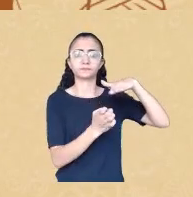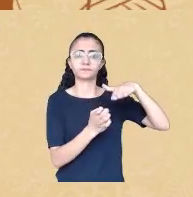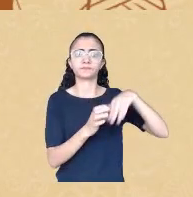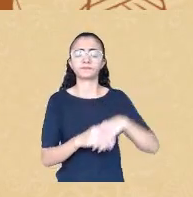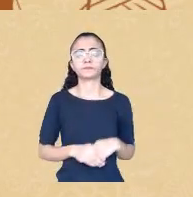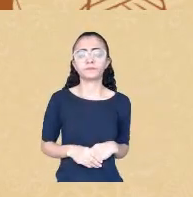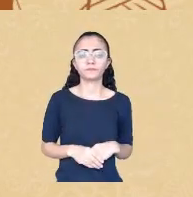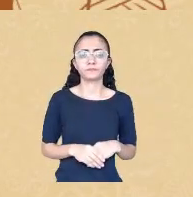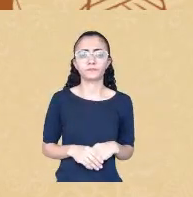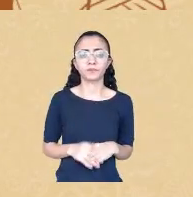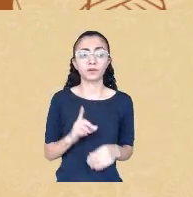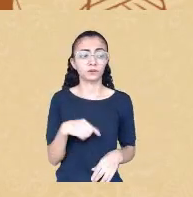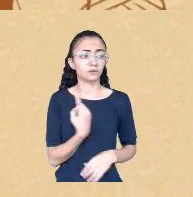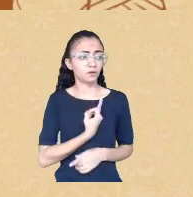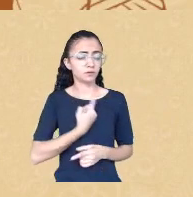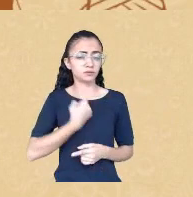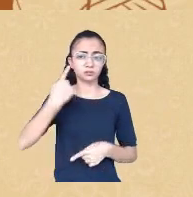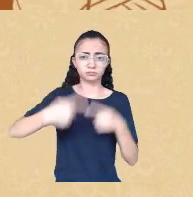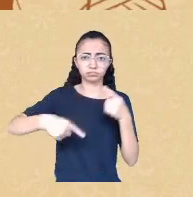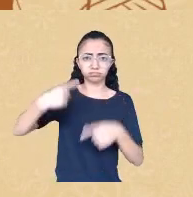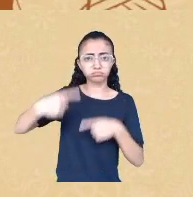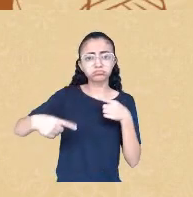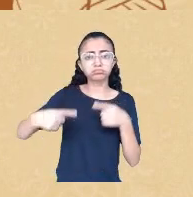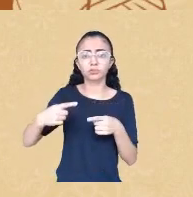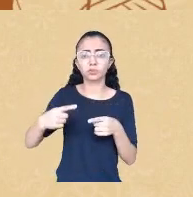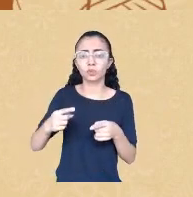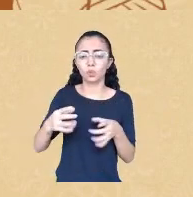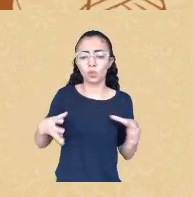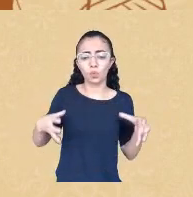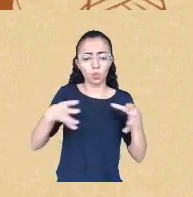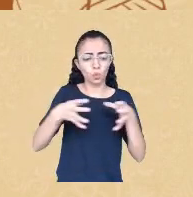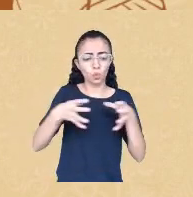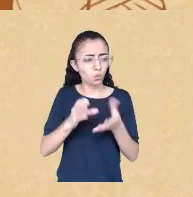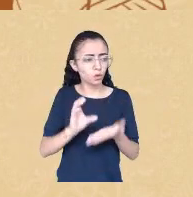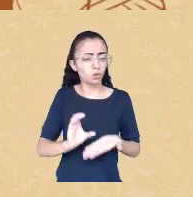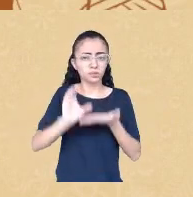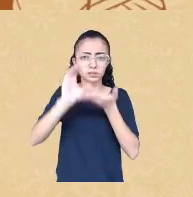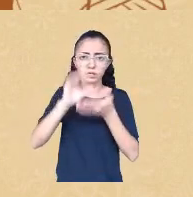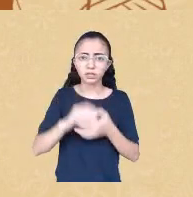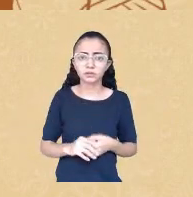enquanto dialogando, enquanto conselhos, nós temos que ficar alertas sempre a